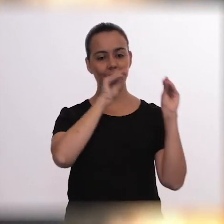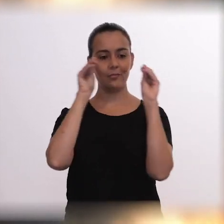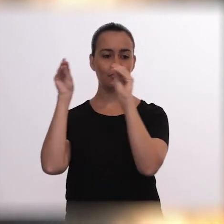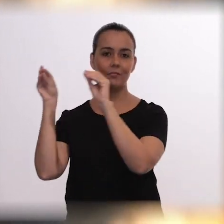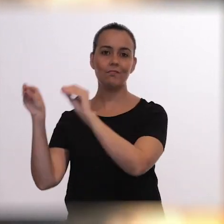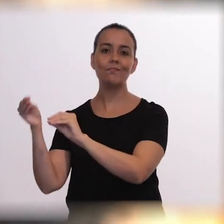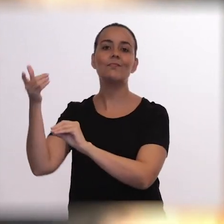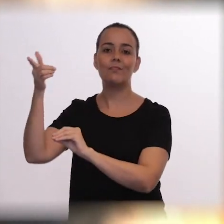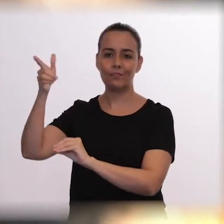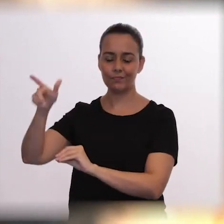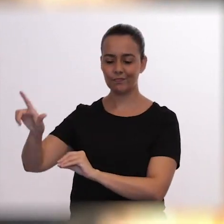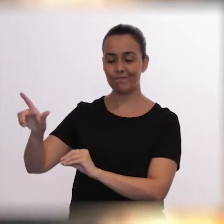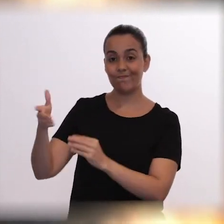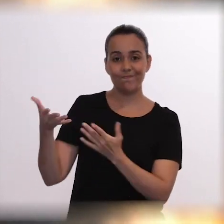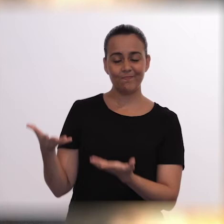né?